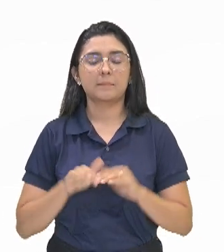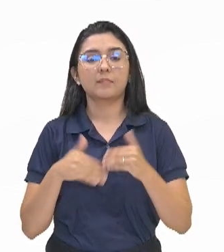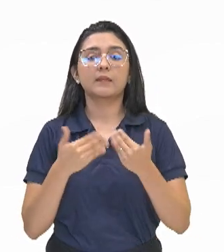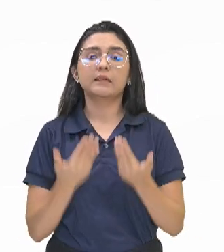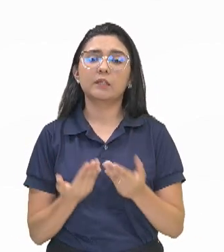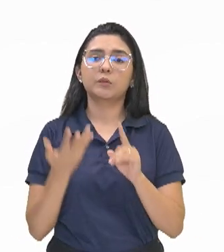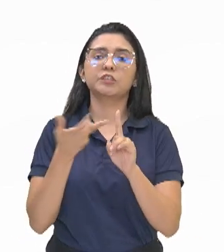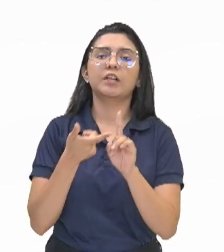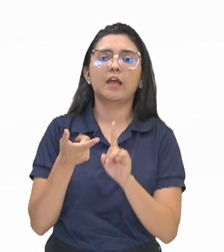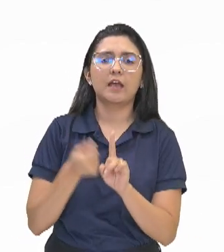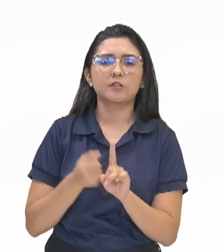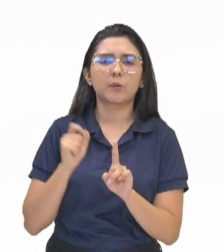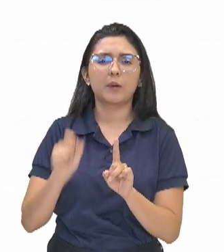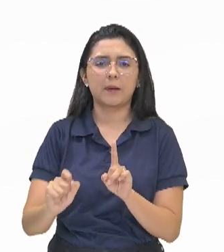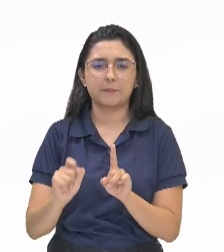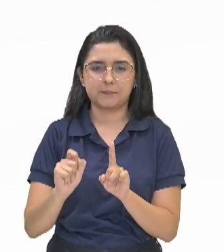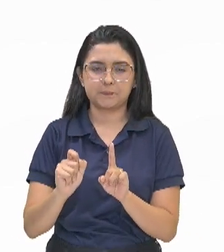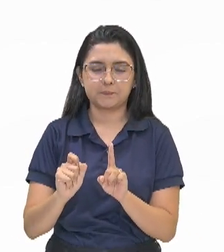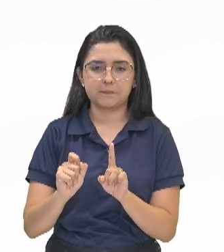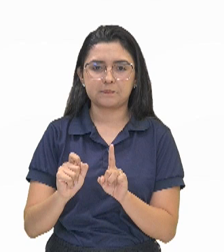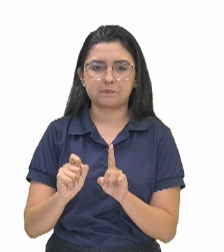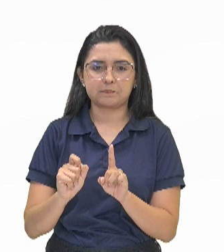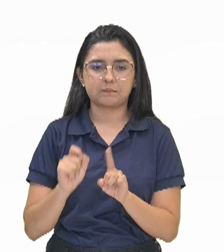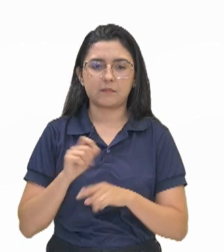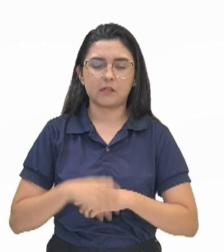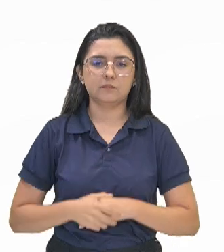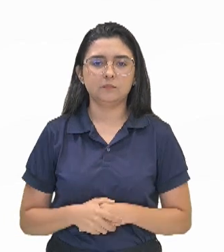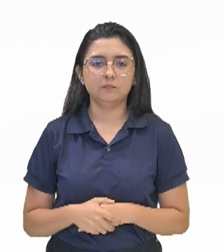dialética, ela vai